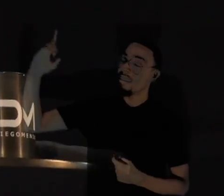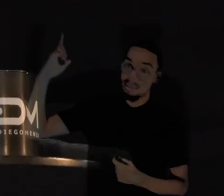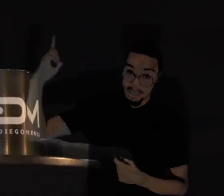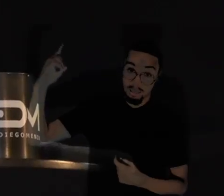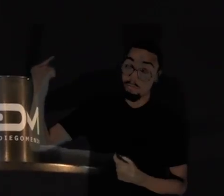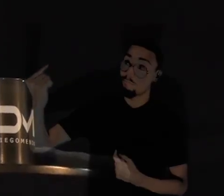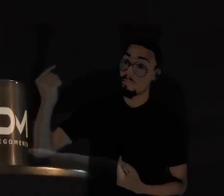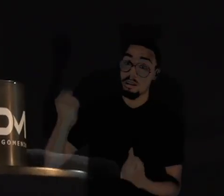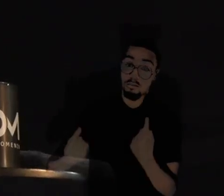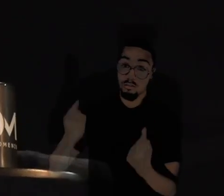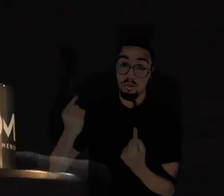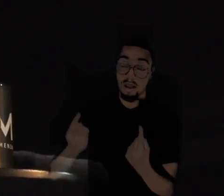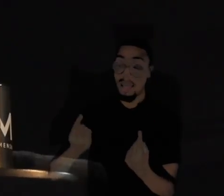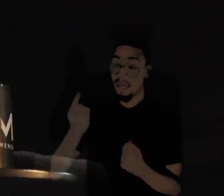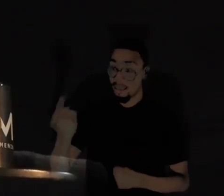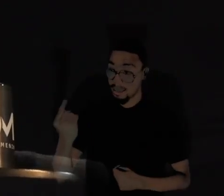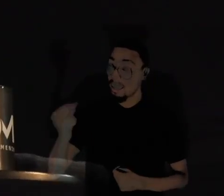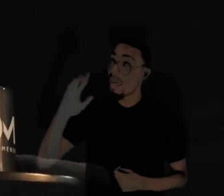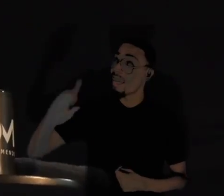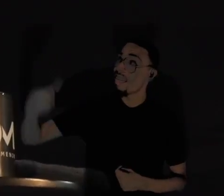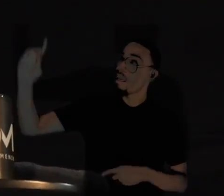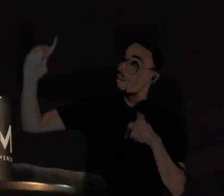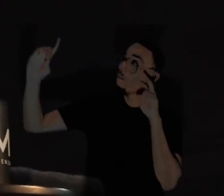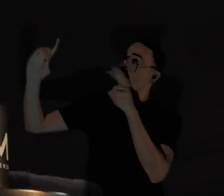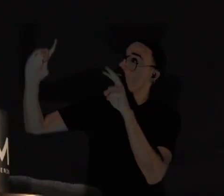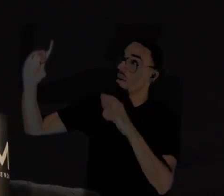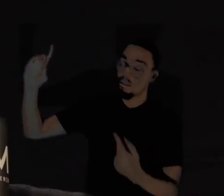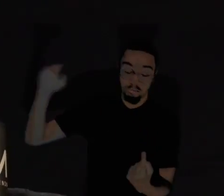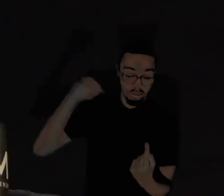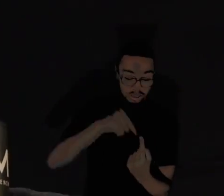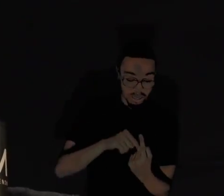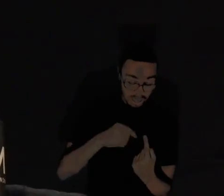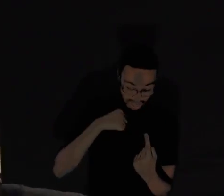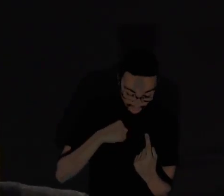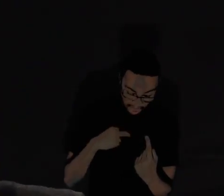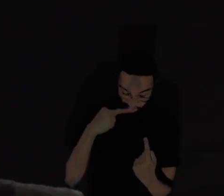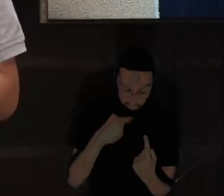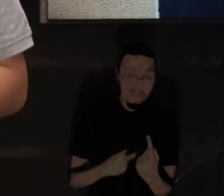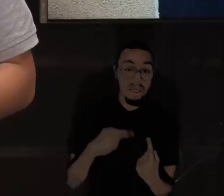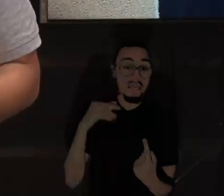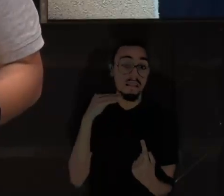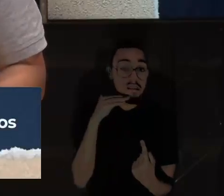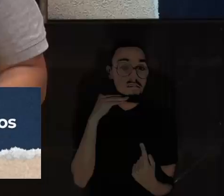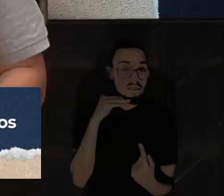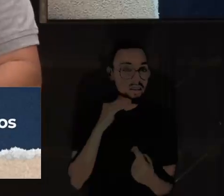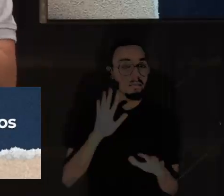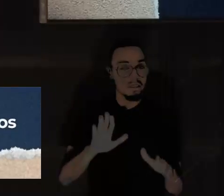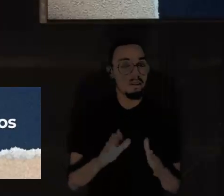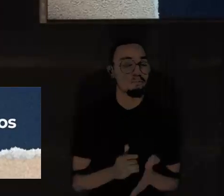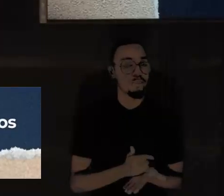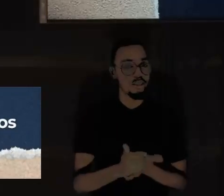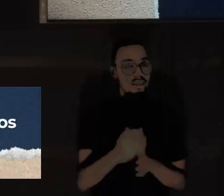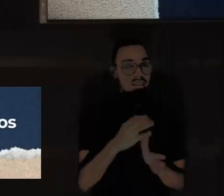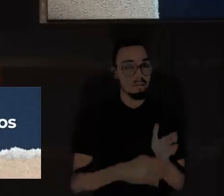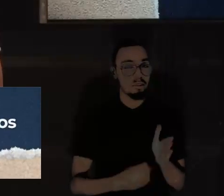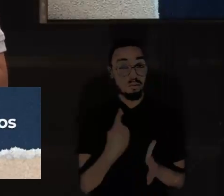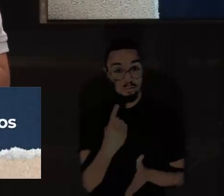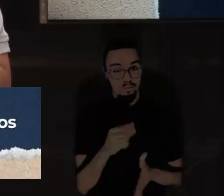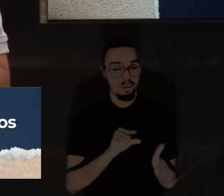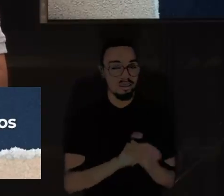pastor? Quem eu sou? Vamos lembrar quem somos? Gênesis capítulo 1, versículo 26. É isso que eu